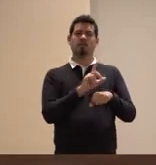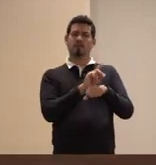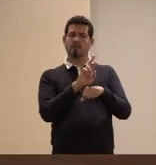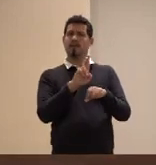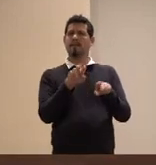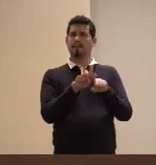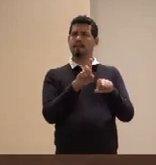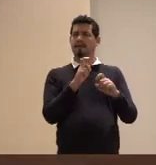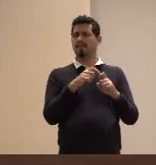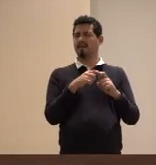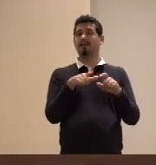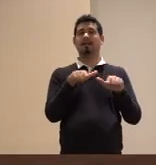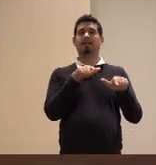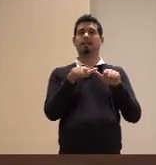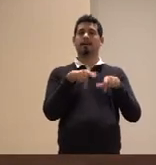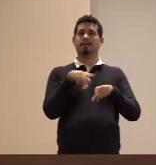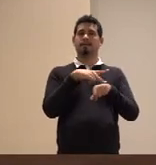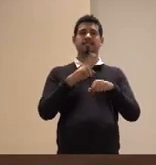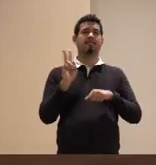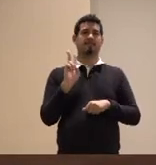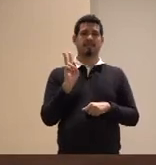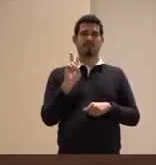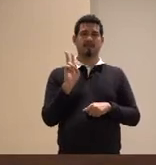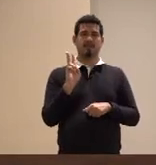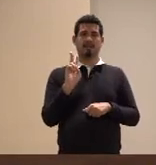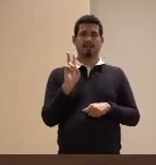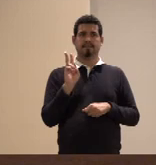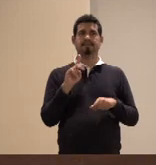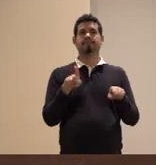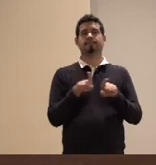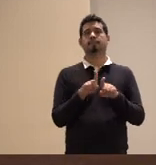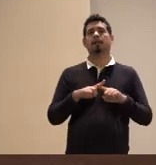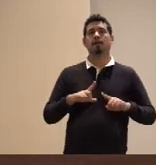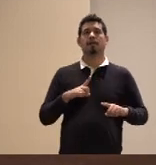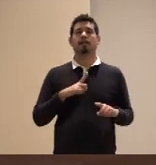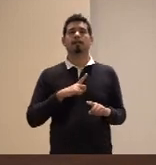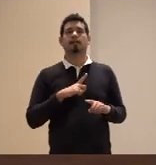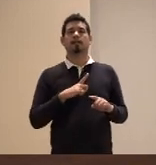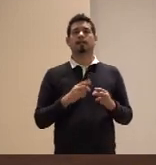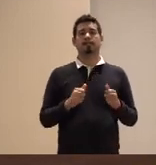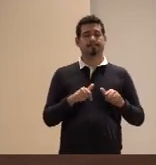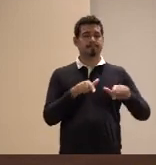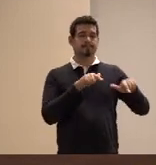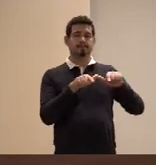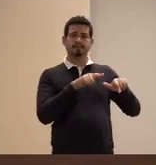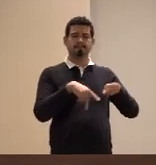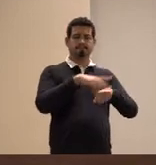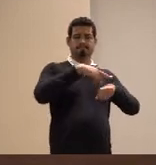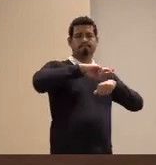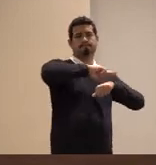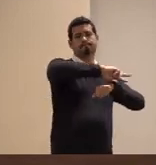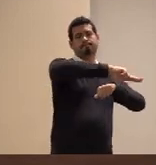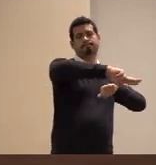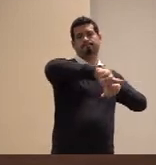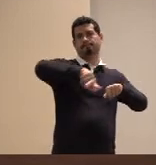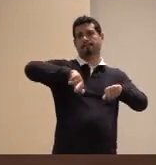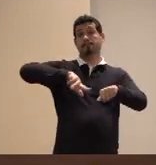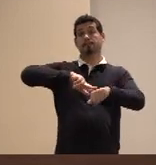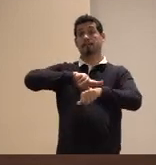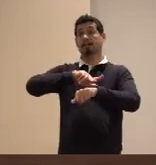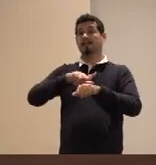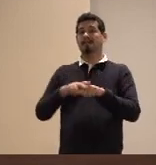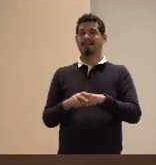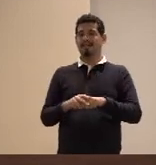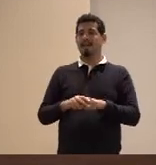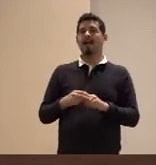ela trabalha na Venezuela, mas ela também trabalha em outros países. As duas mais